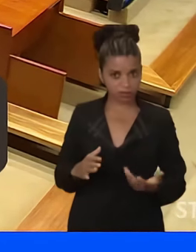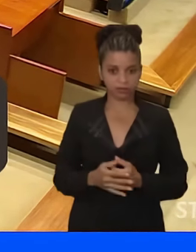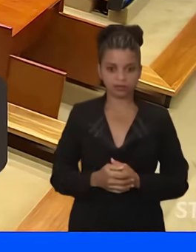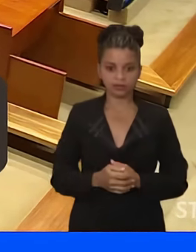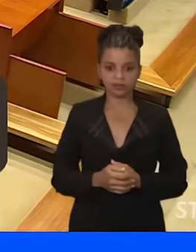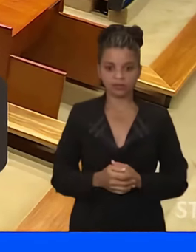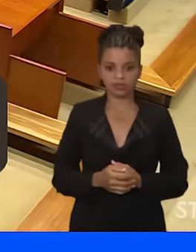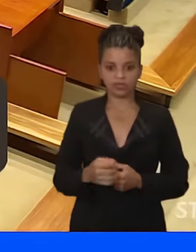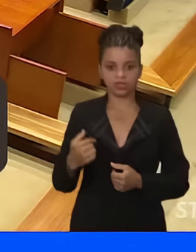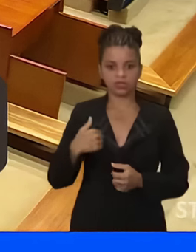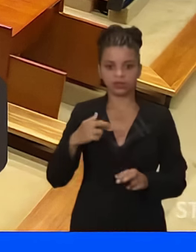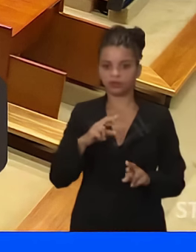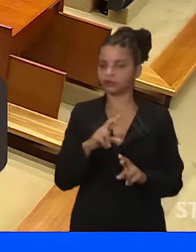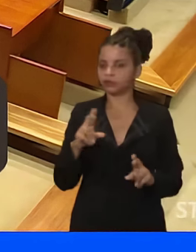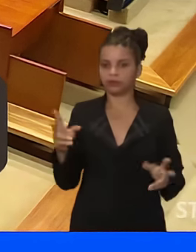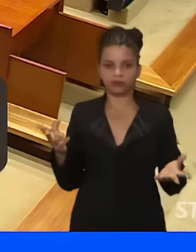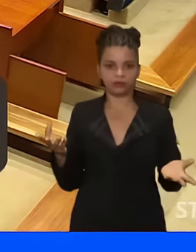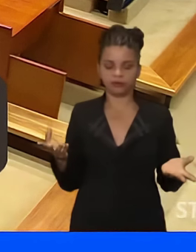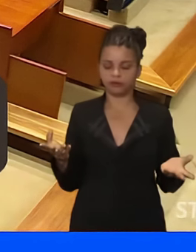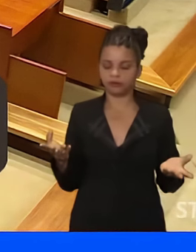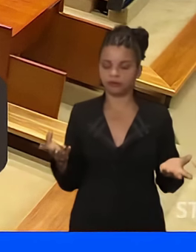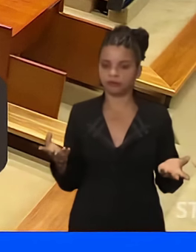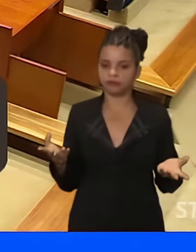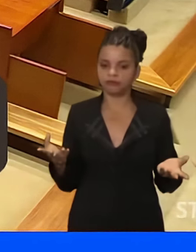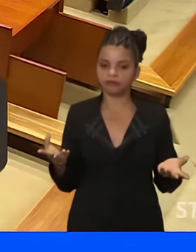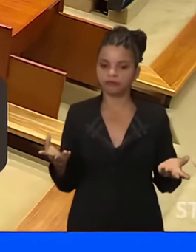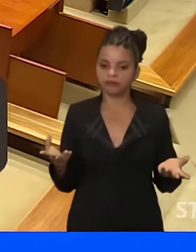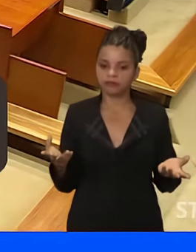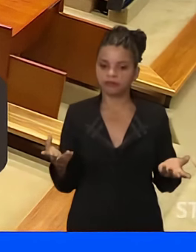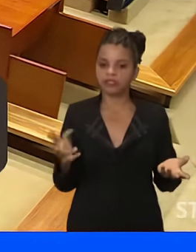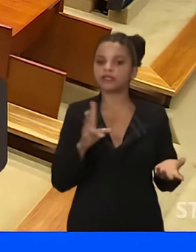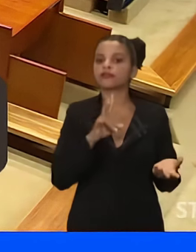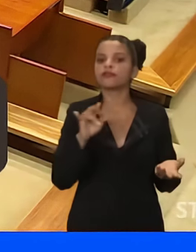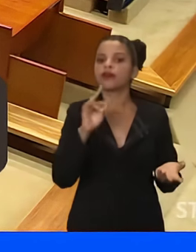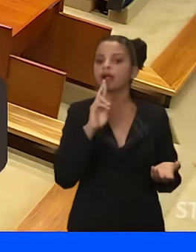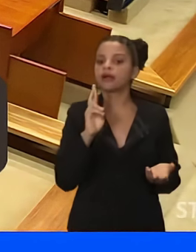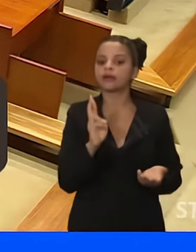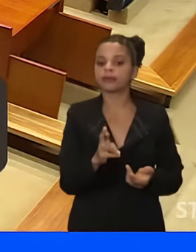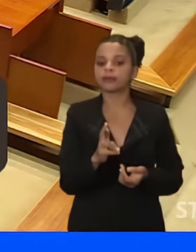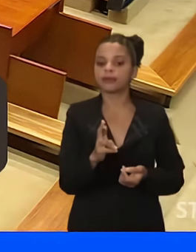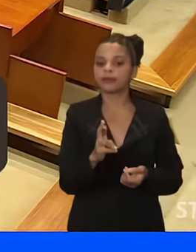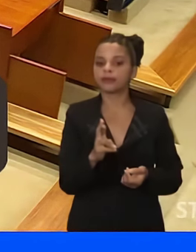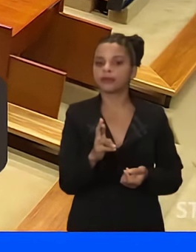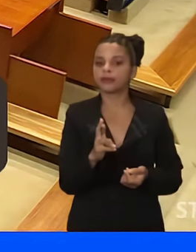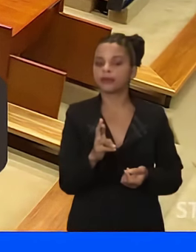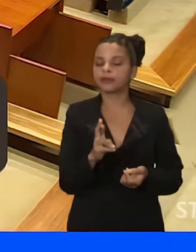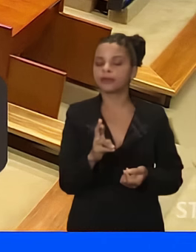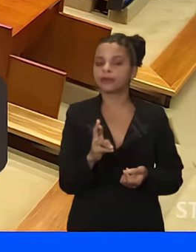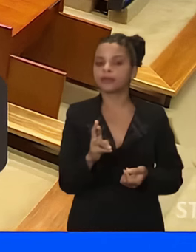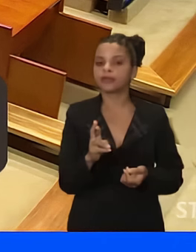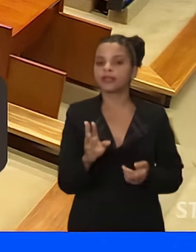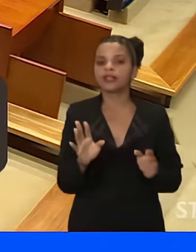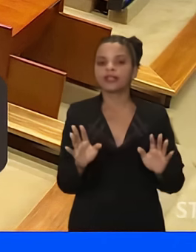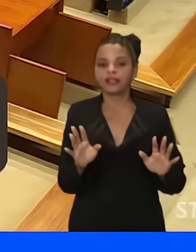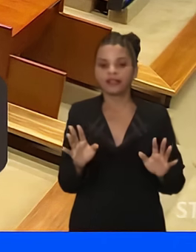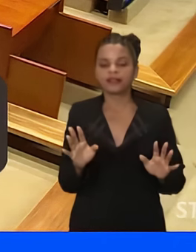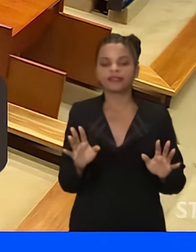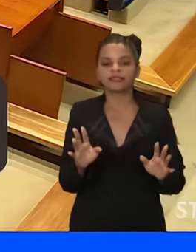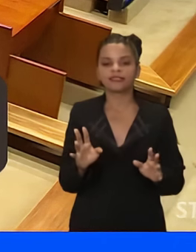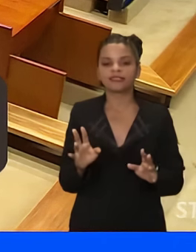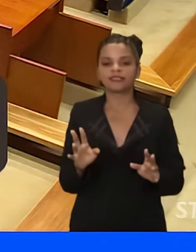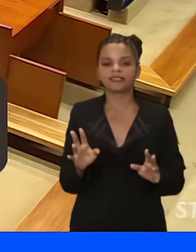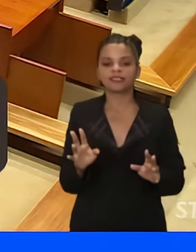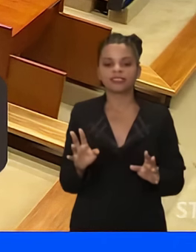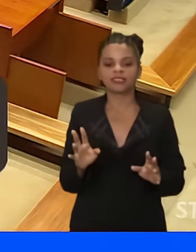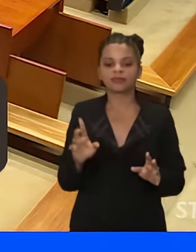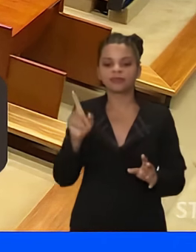distinto dos demais. Tá. Ele vai responder... Se o advogado subisse nessa tribuna e dissesse que Vossa Excelência é ladrão, eu ficaria curioso